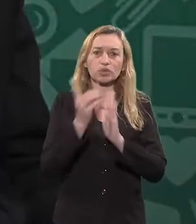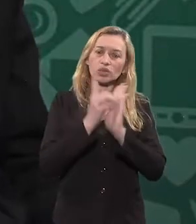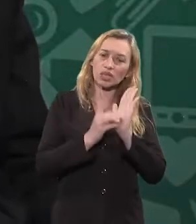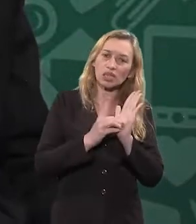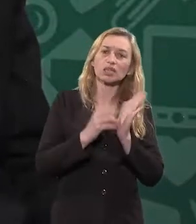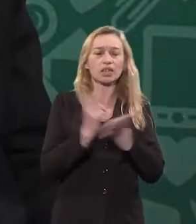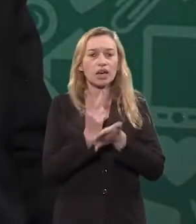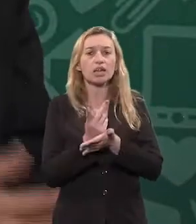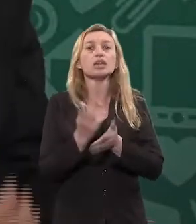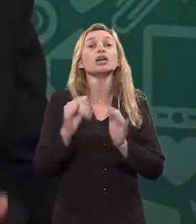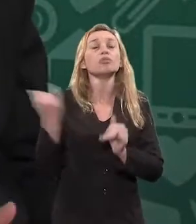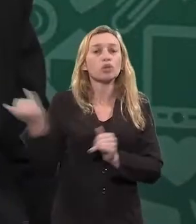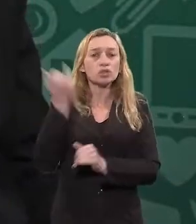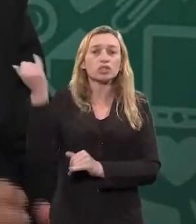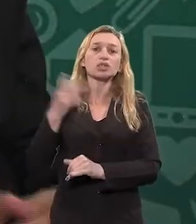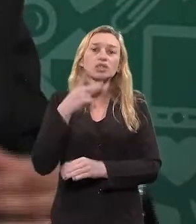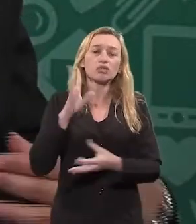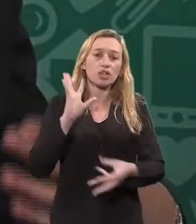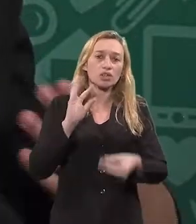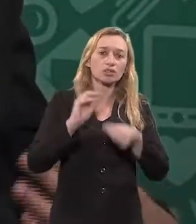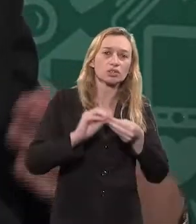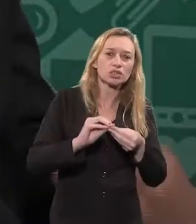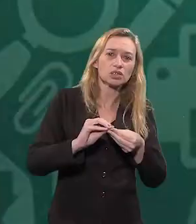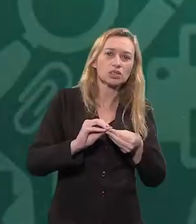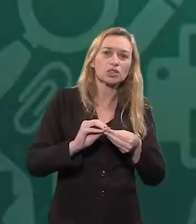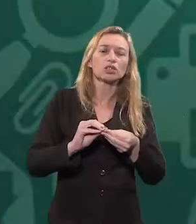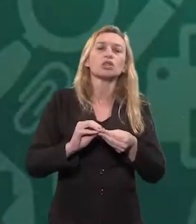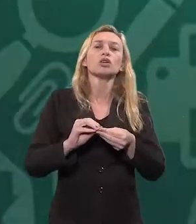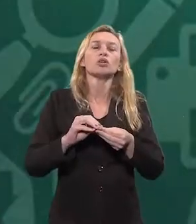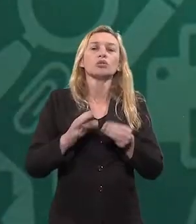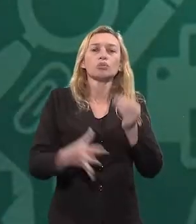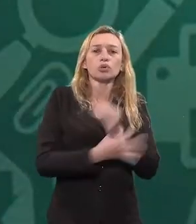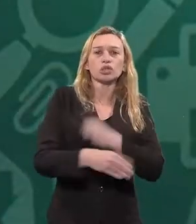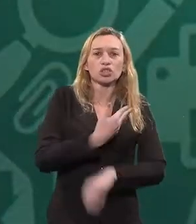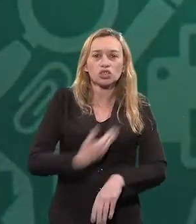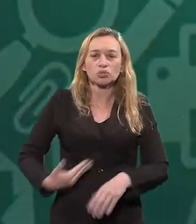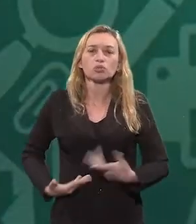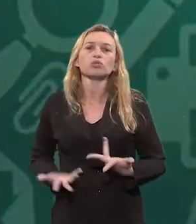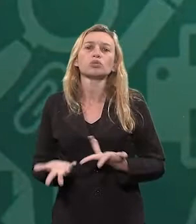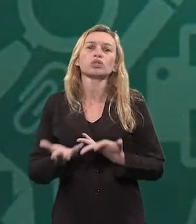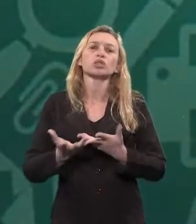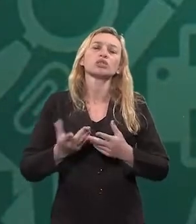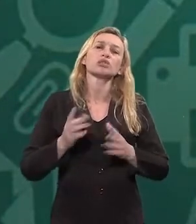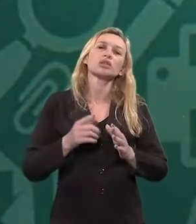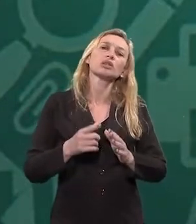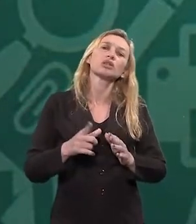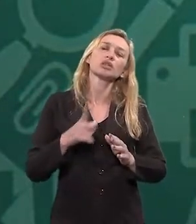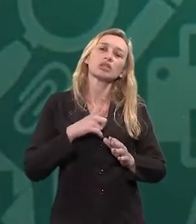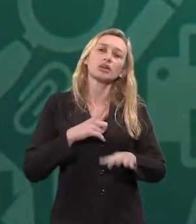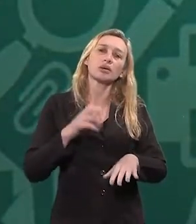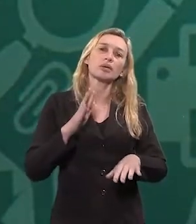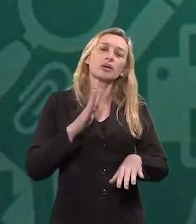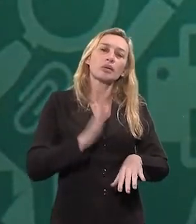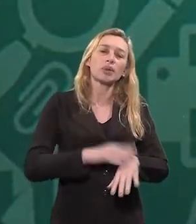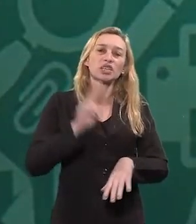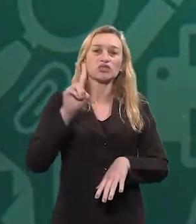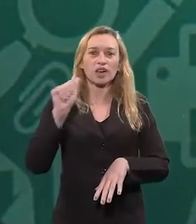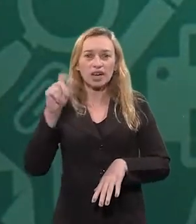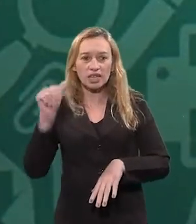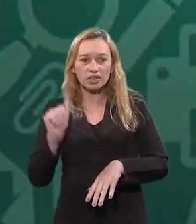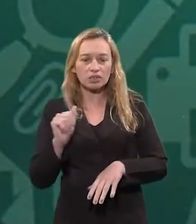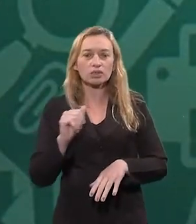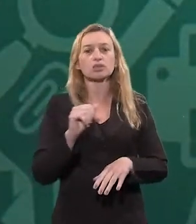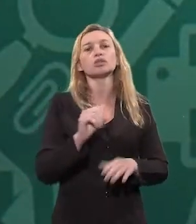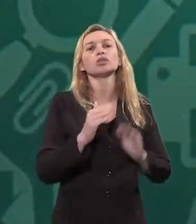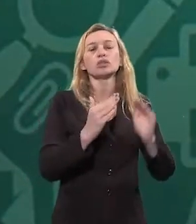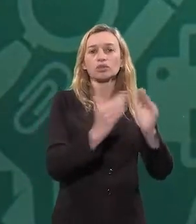erro do decreto. Importante seria a implementação, a ampliação das políticas públicas, ou seja, mais vagas em abrigo. A deputada Marta Rocha